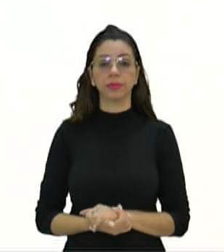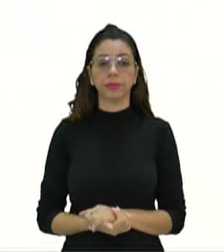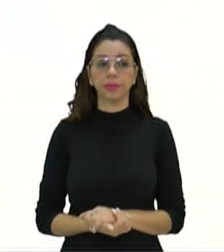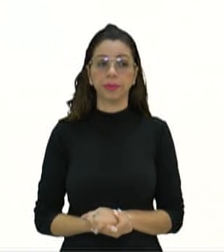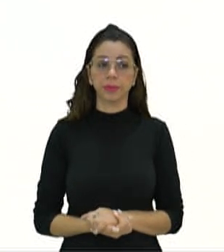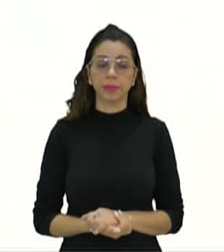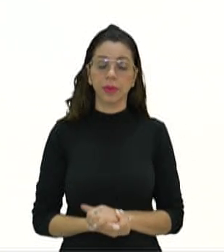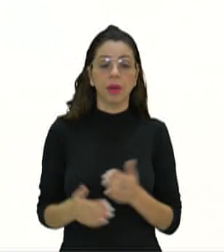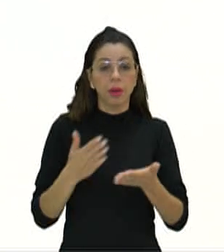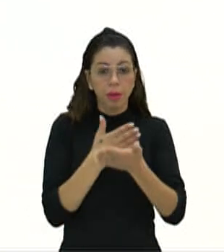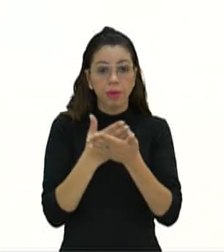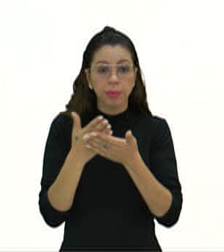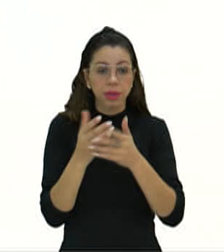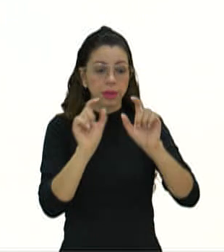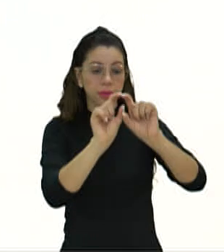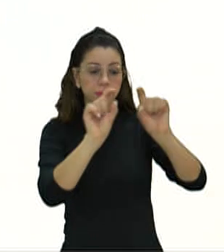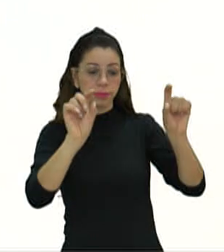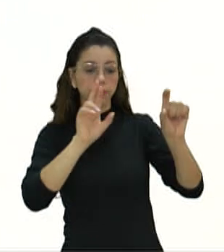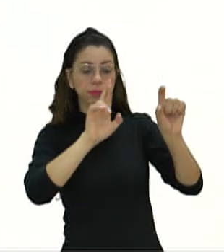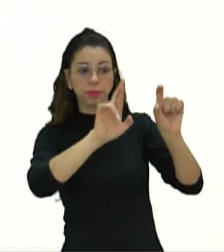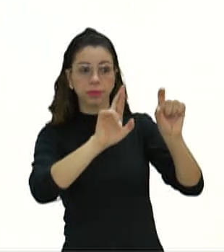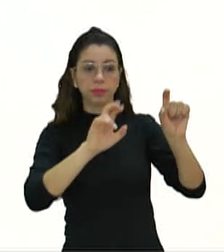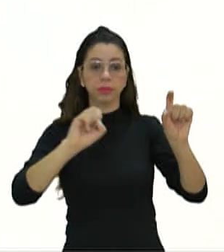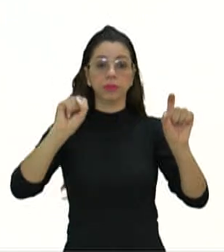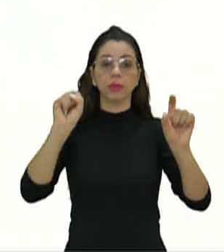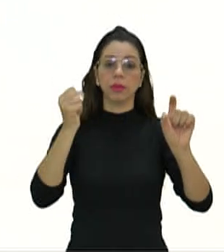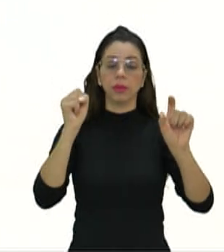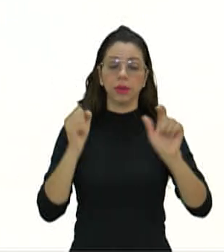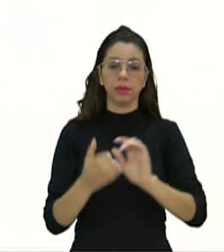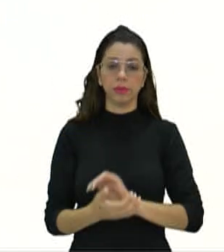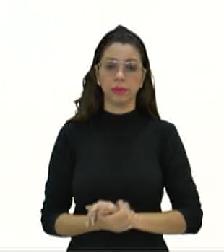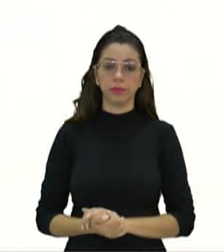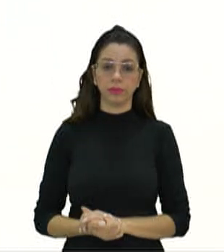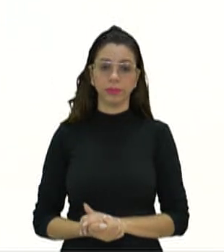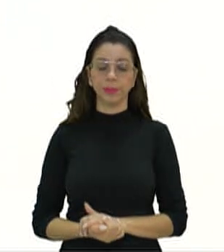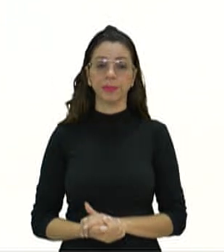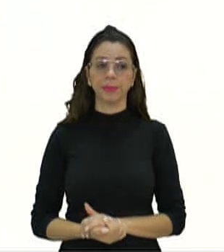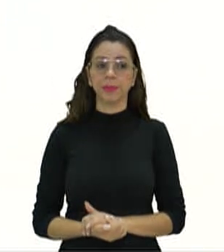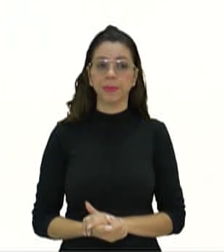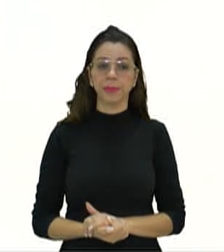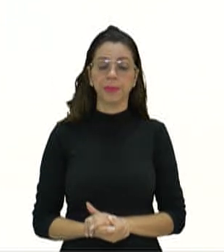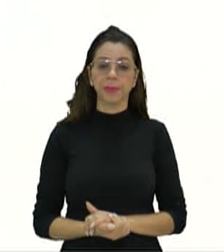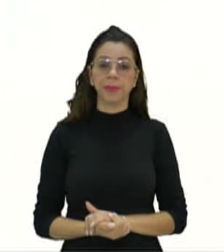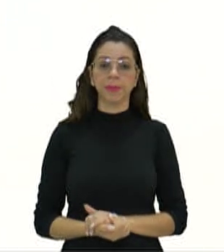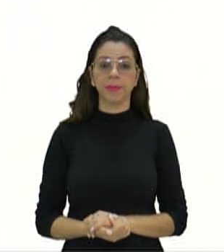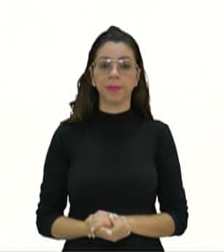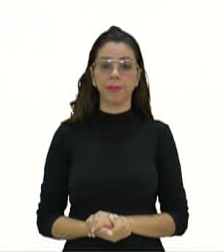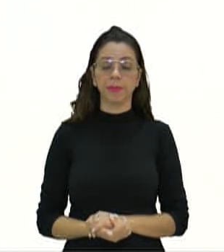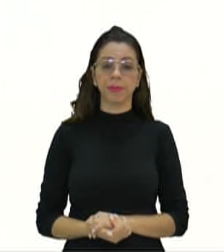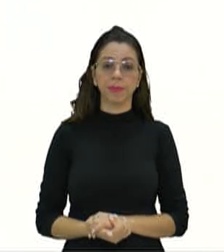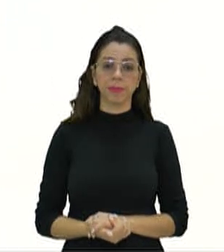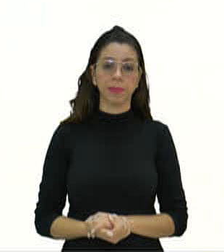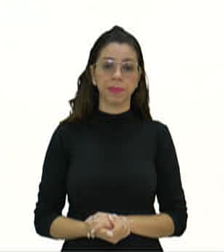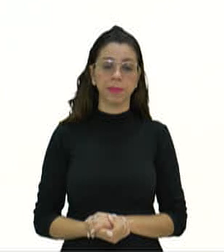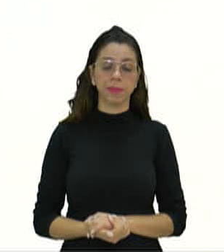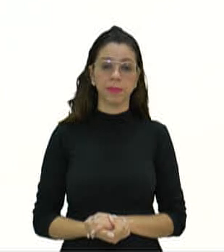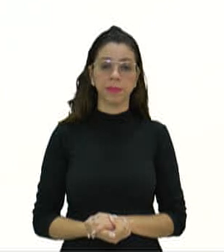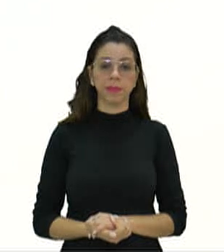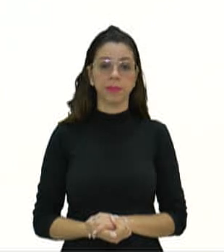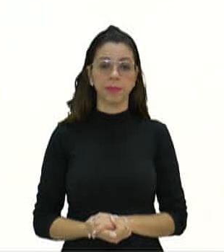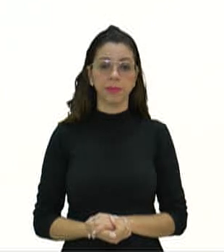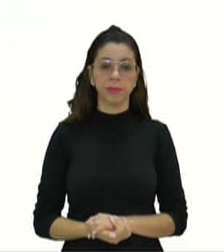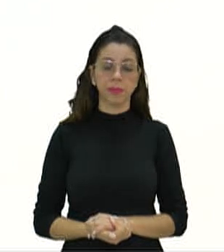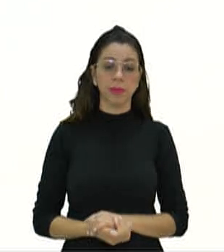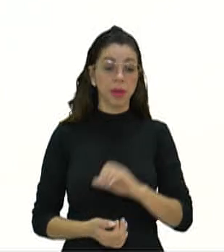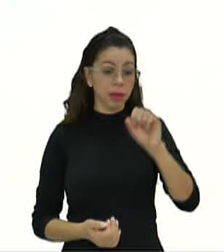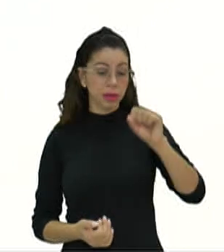Então, você começaria a resposta assim. Número 8. Do you remember your first teacher? Yes, I do or no, I don't. Sim,